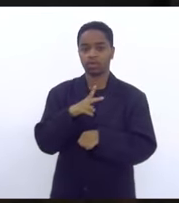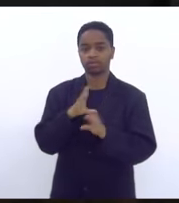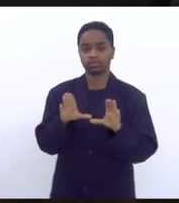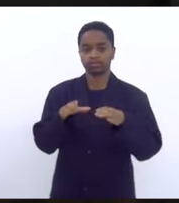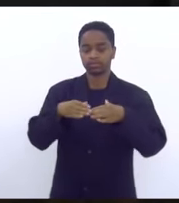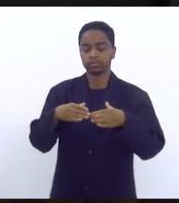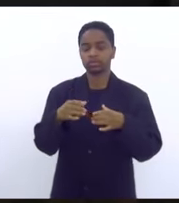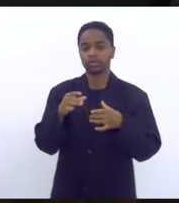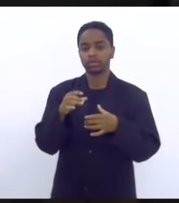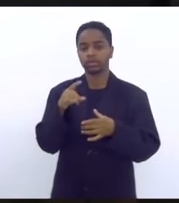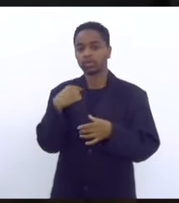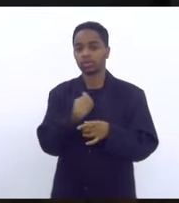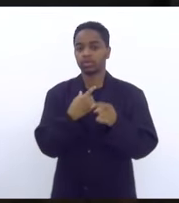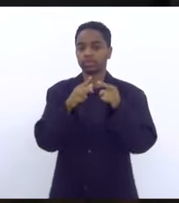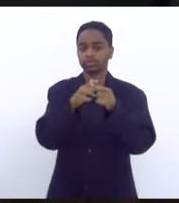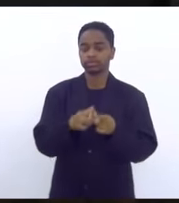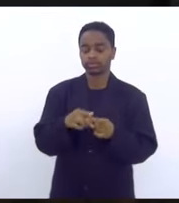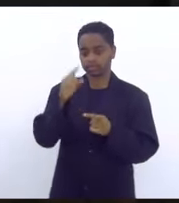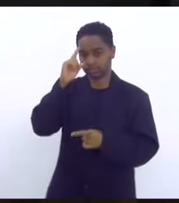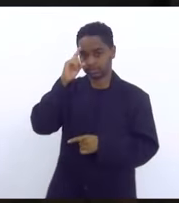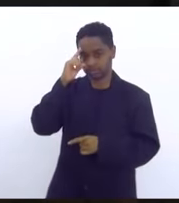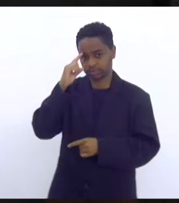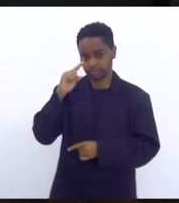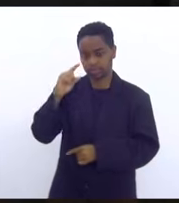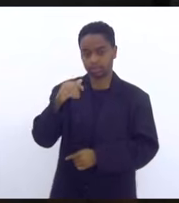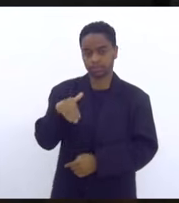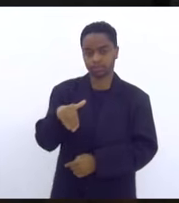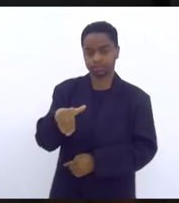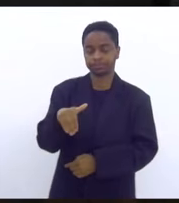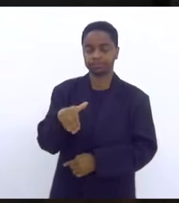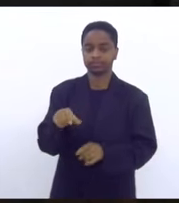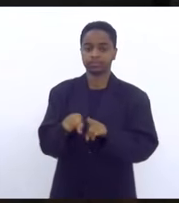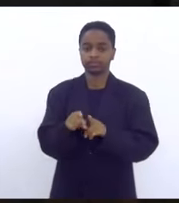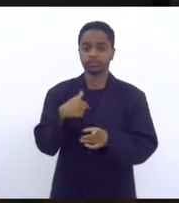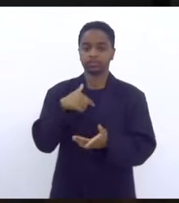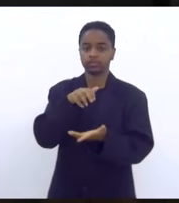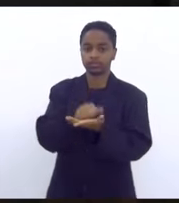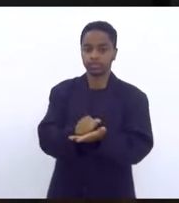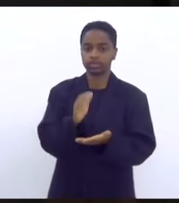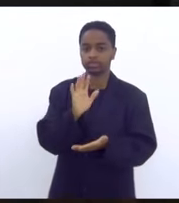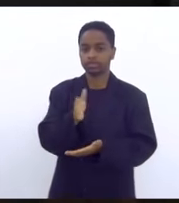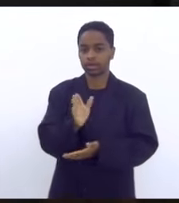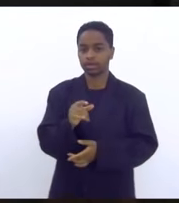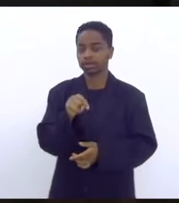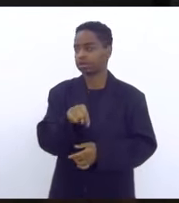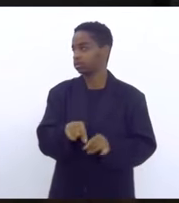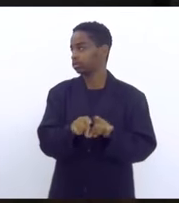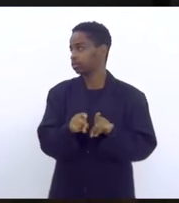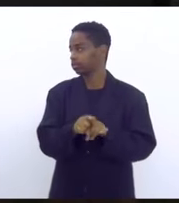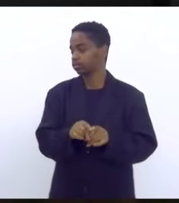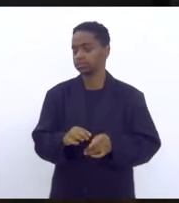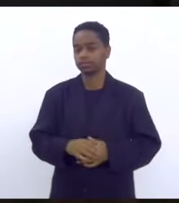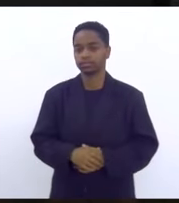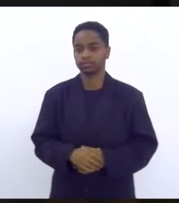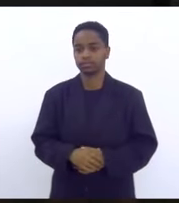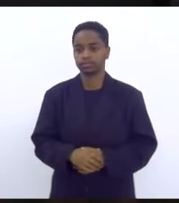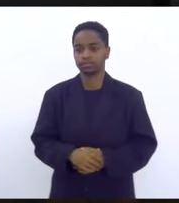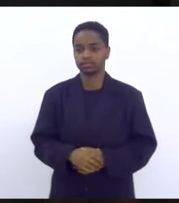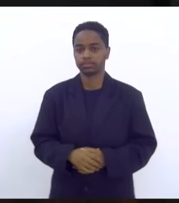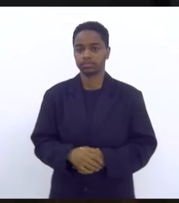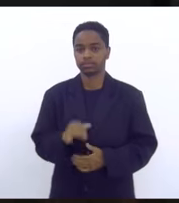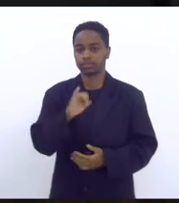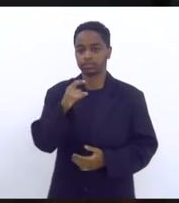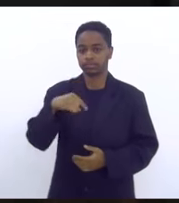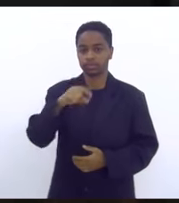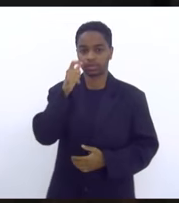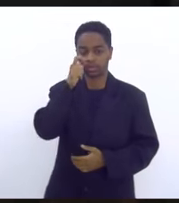ajustar para outra semana. Então, gostaria já de deixar consignado e registrado aqui para que aqueles que